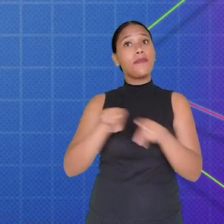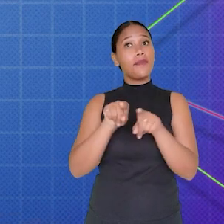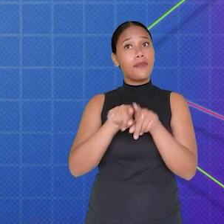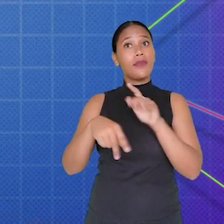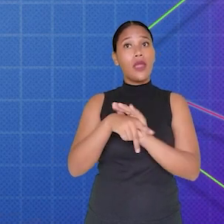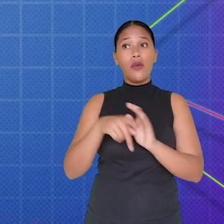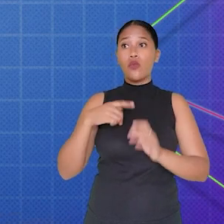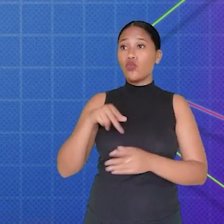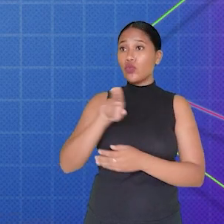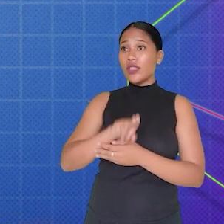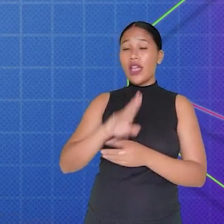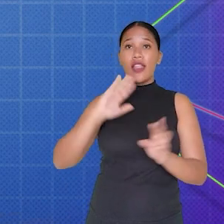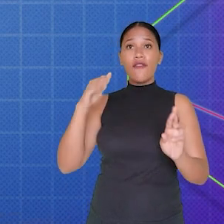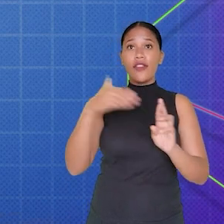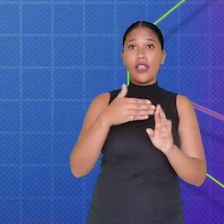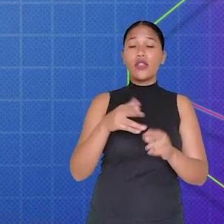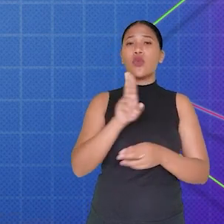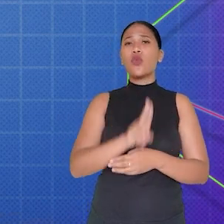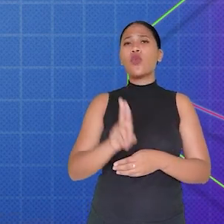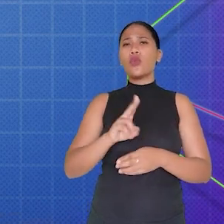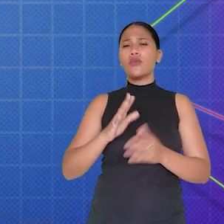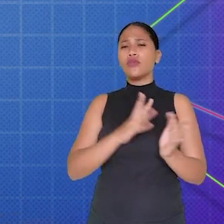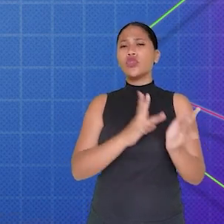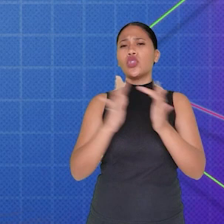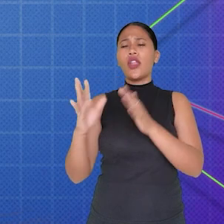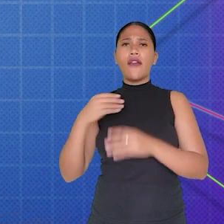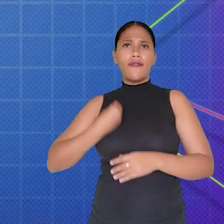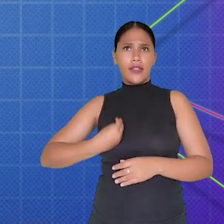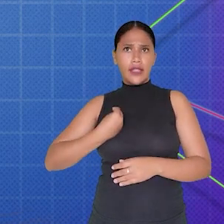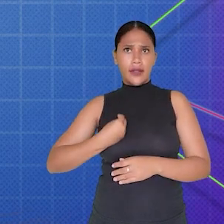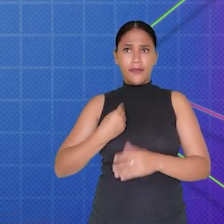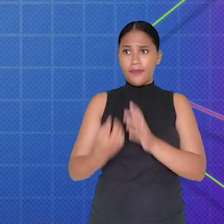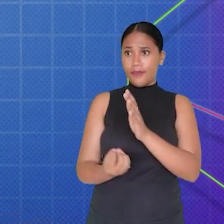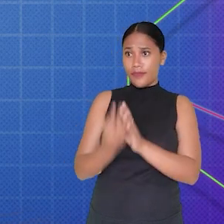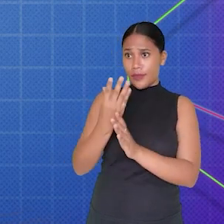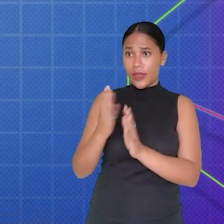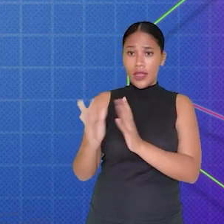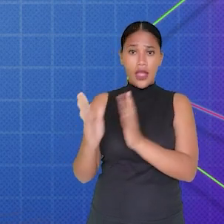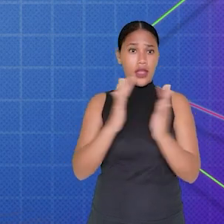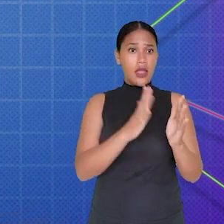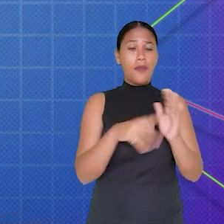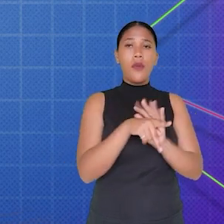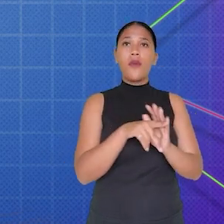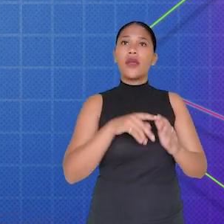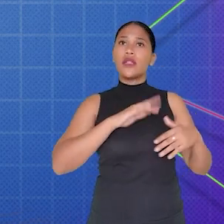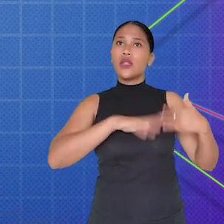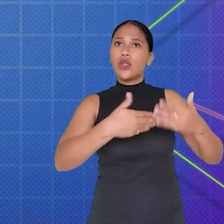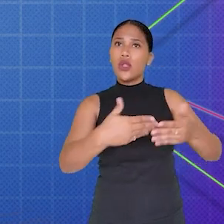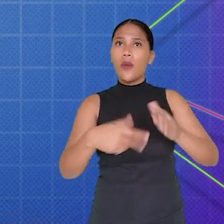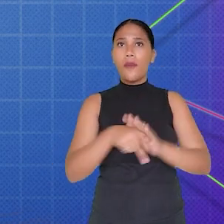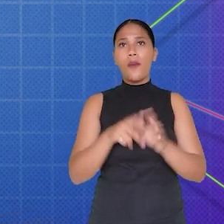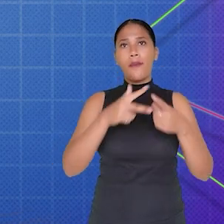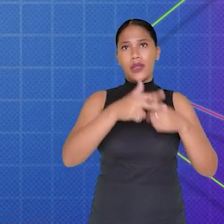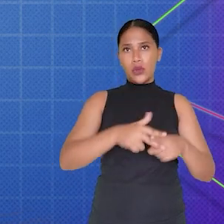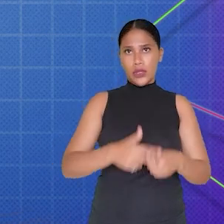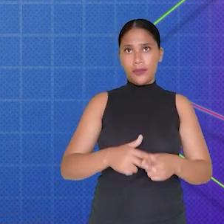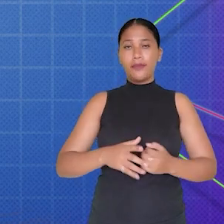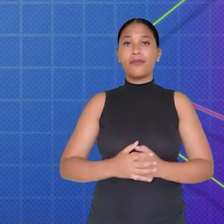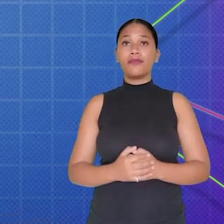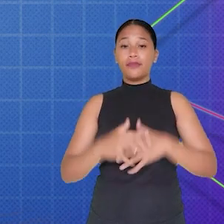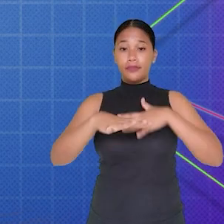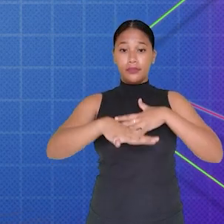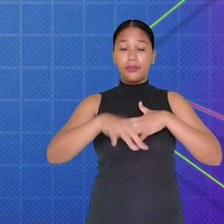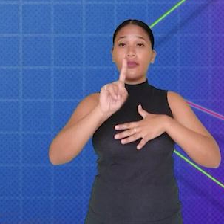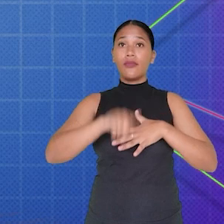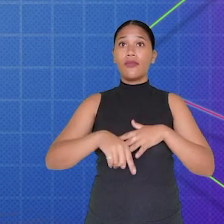GDD também pode ser usado como uma referência útil durante todo o ciclo de vida do jogo, desde a criação até as atualizações e